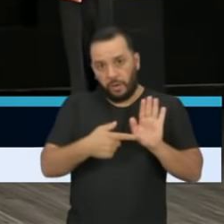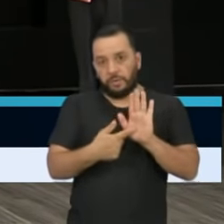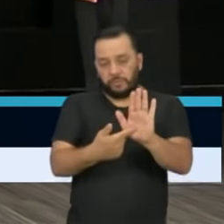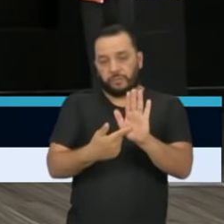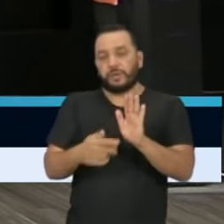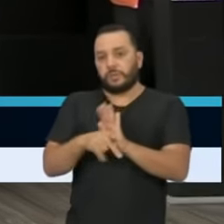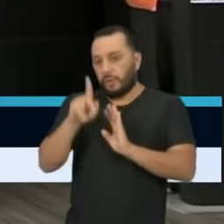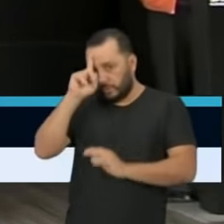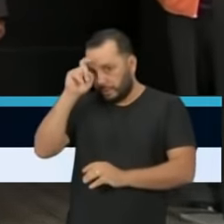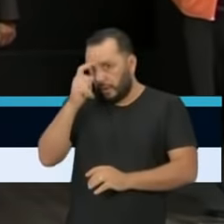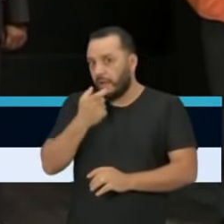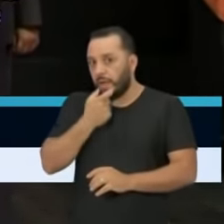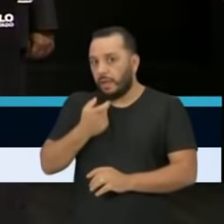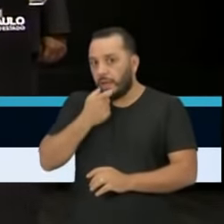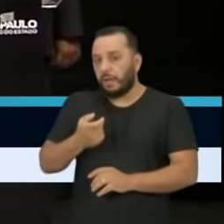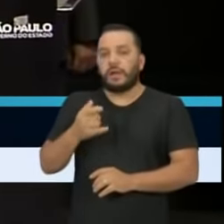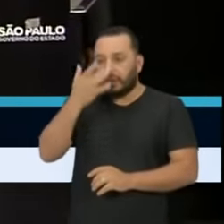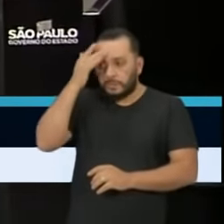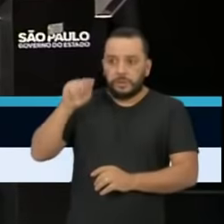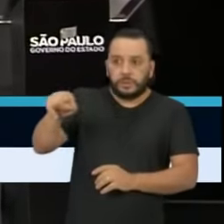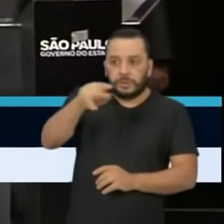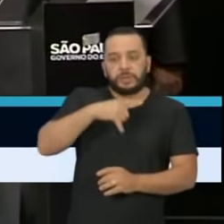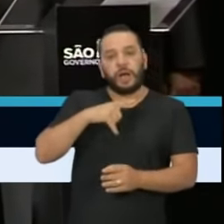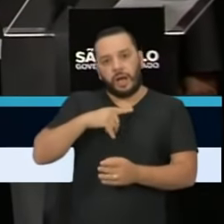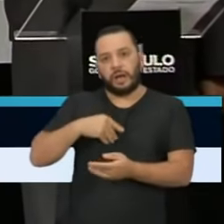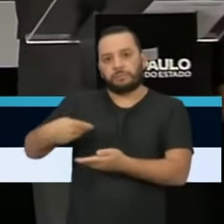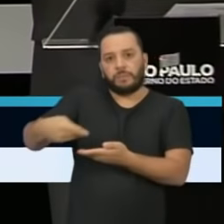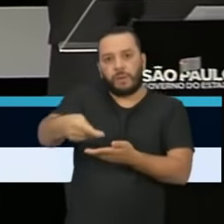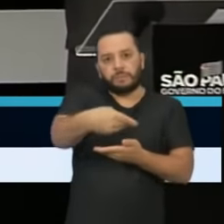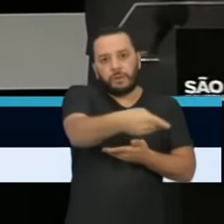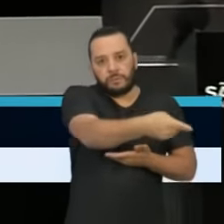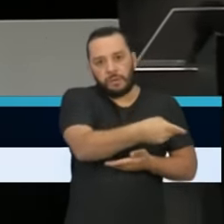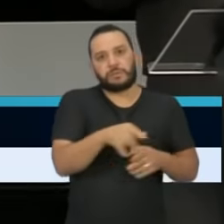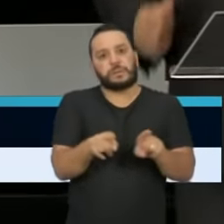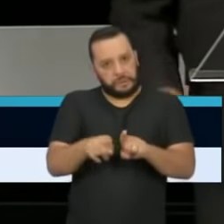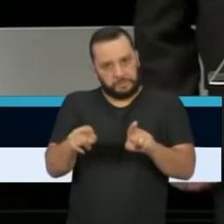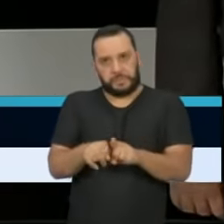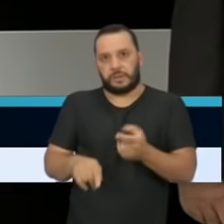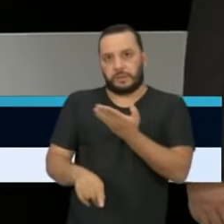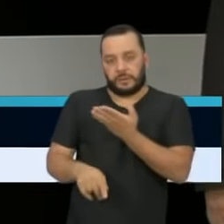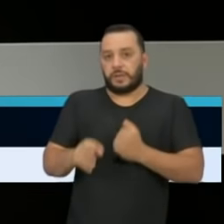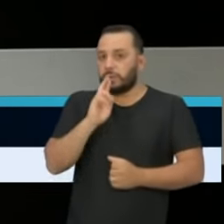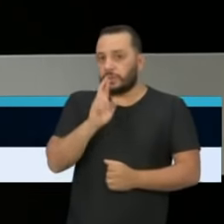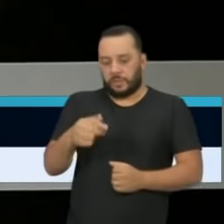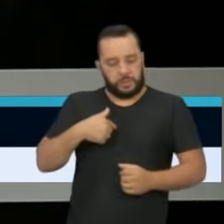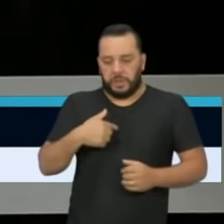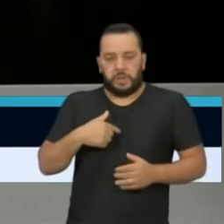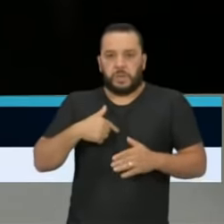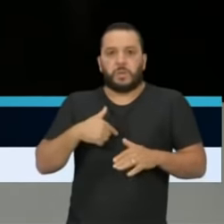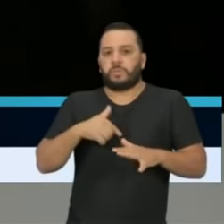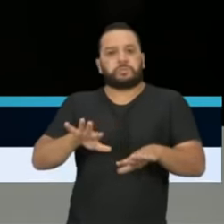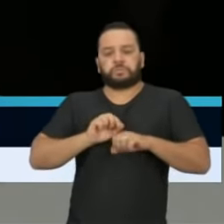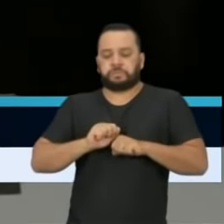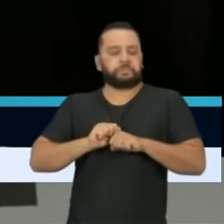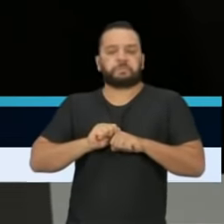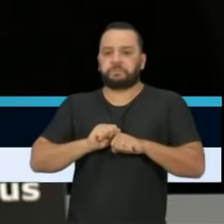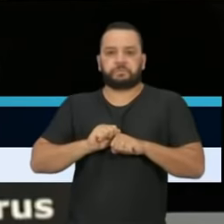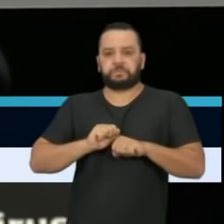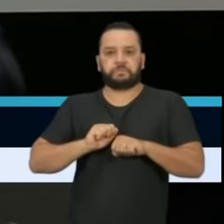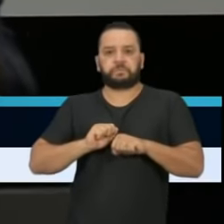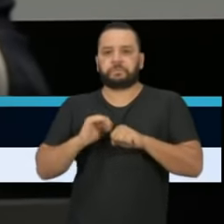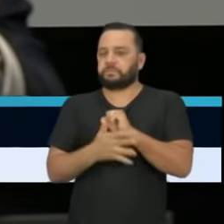resultado. O jornalista já tem cópia do resultado também. Não temos aqui nenhum problema em exibir.